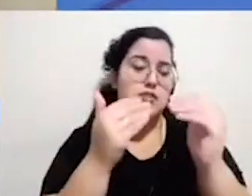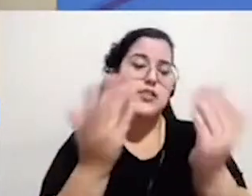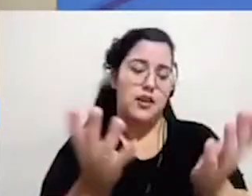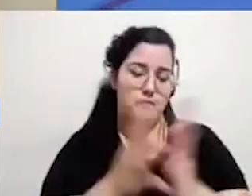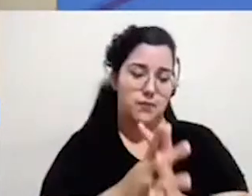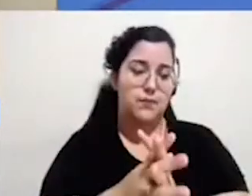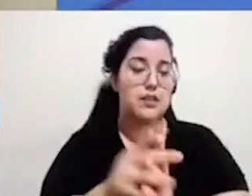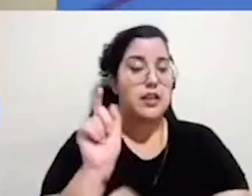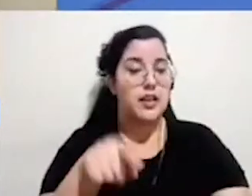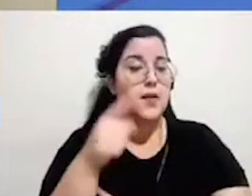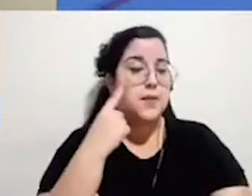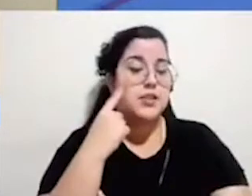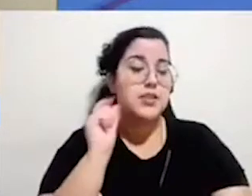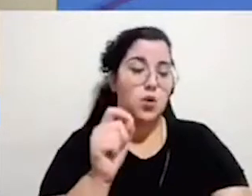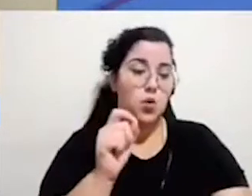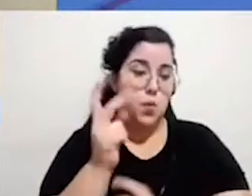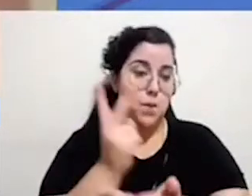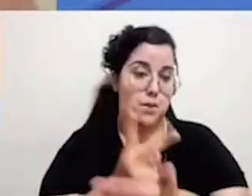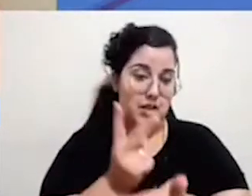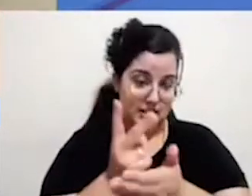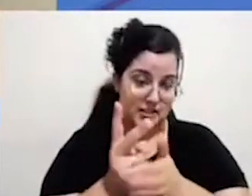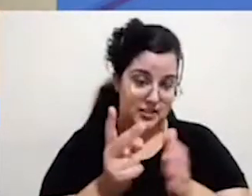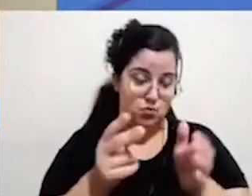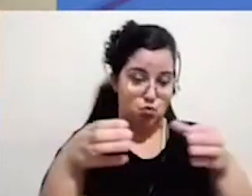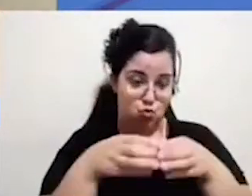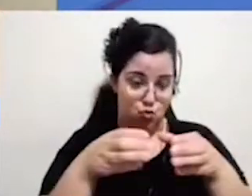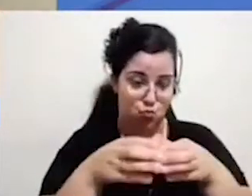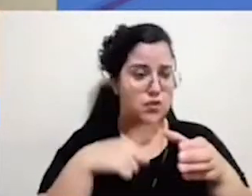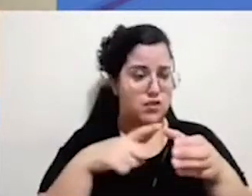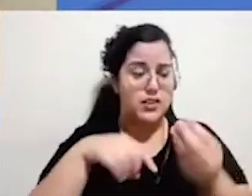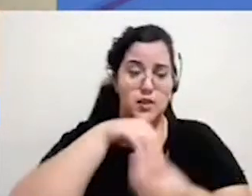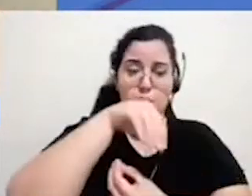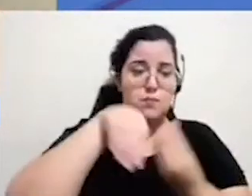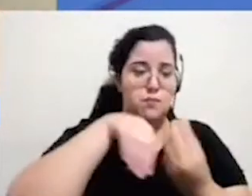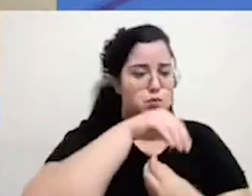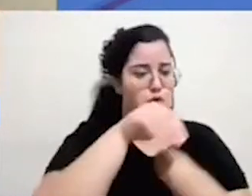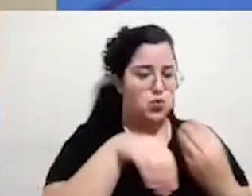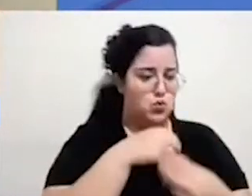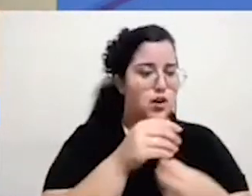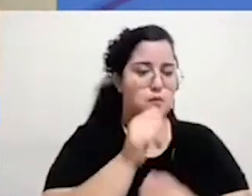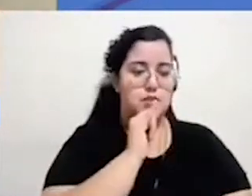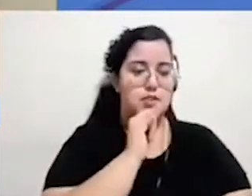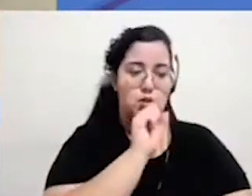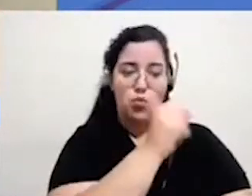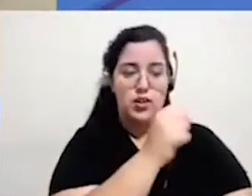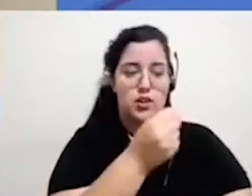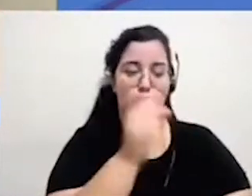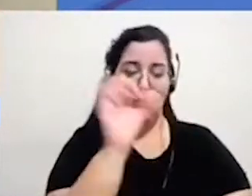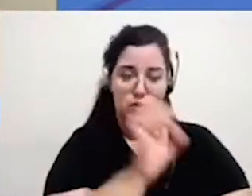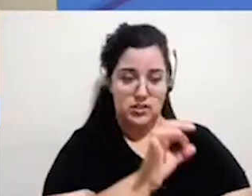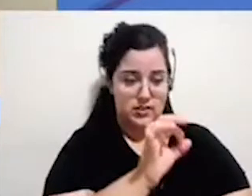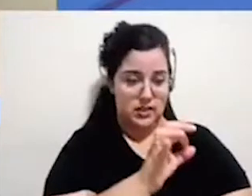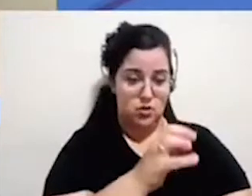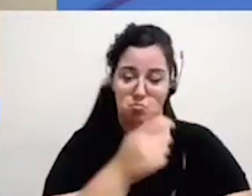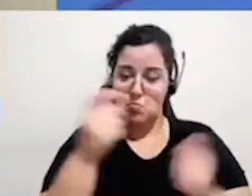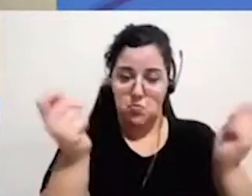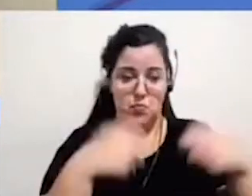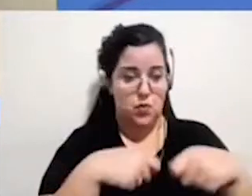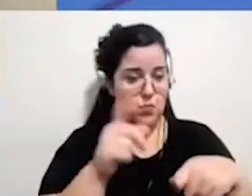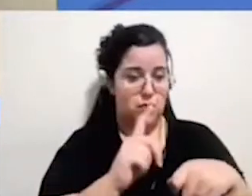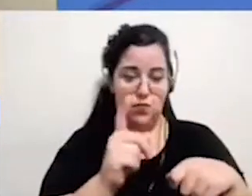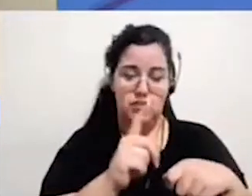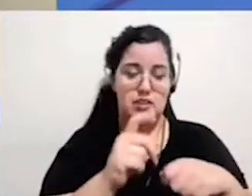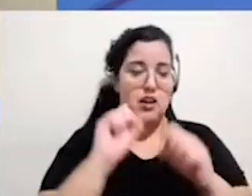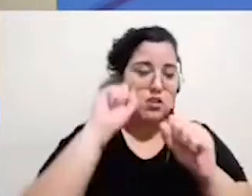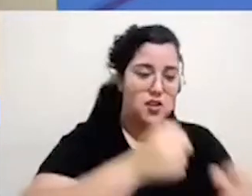eles têm que pensar é o seguinte: no mesmo barco tem mais um monte de gente. Se 88% do barco não tem condições de remar,